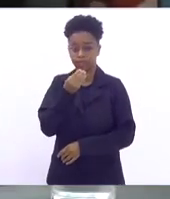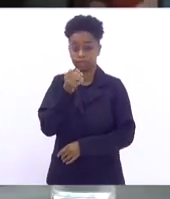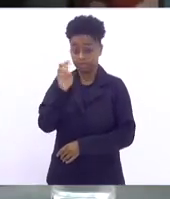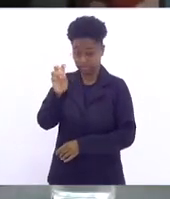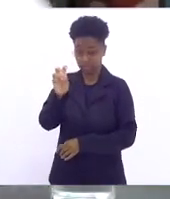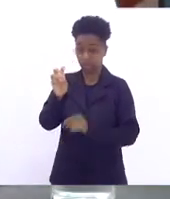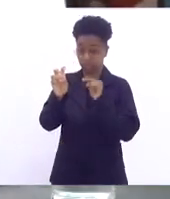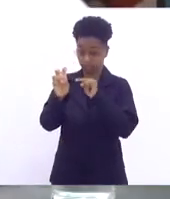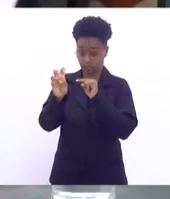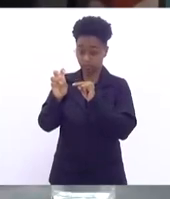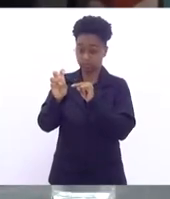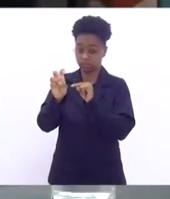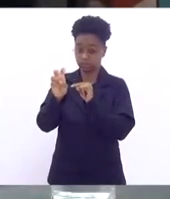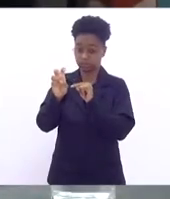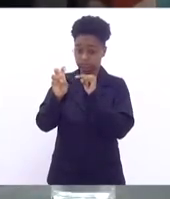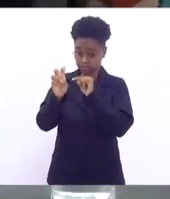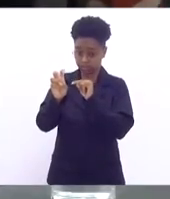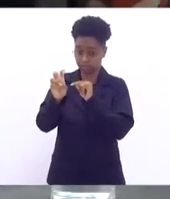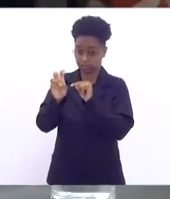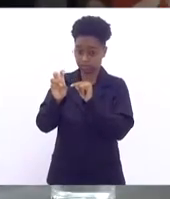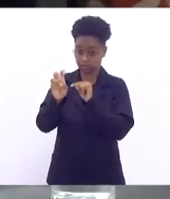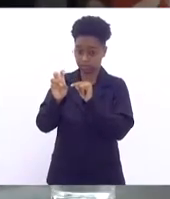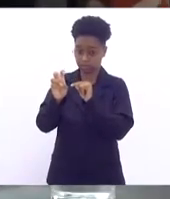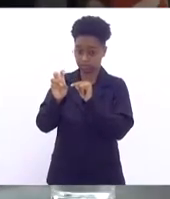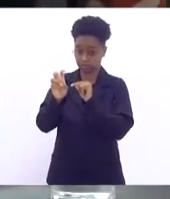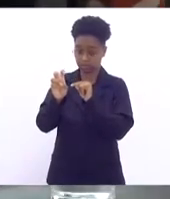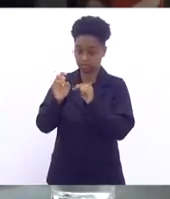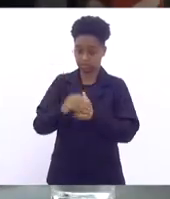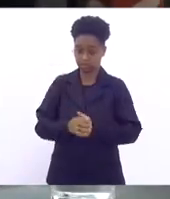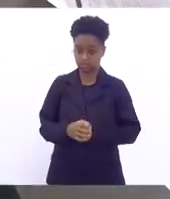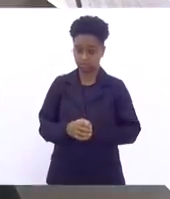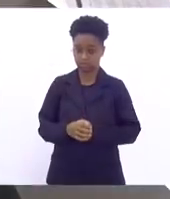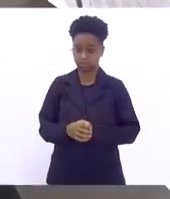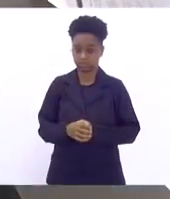isso é que eu isso emenda 5